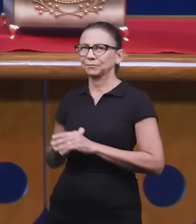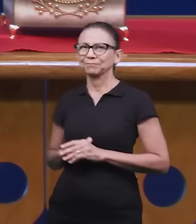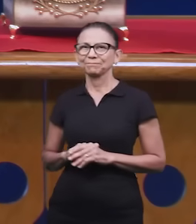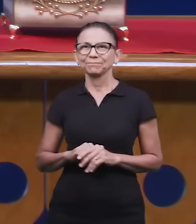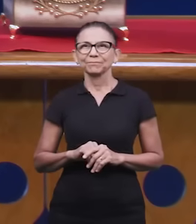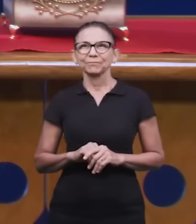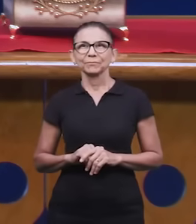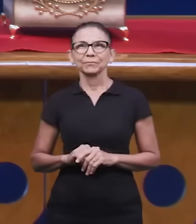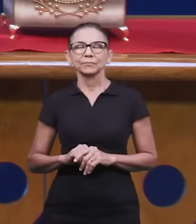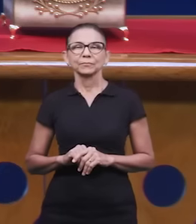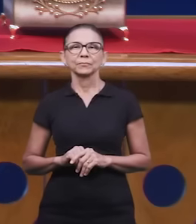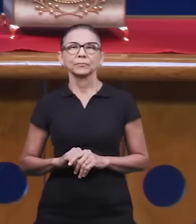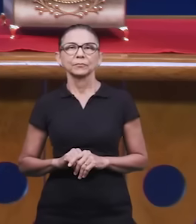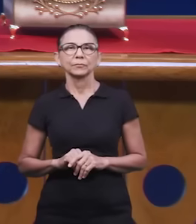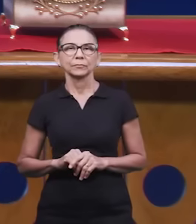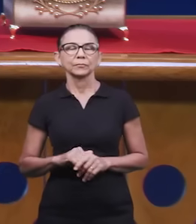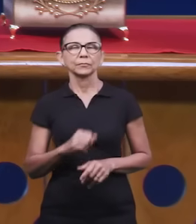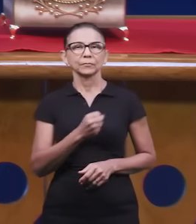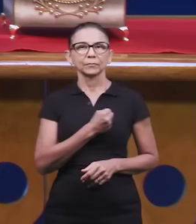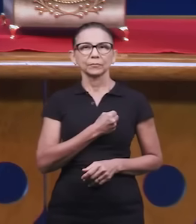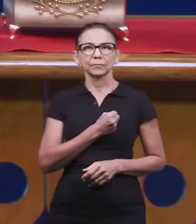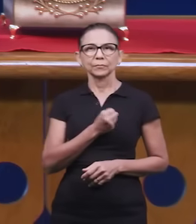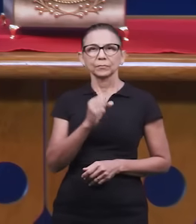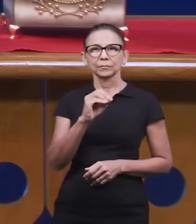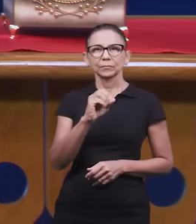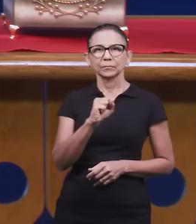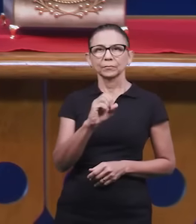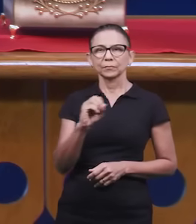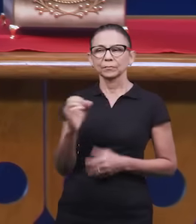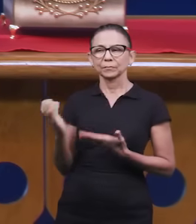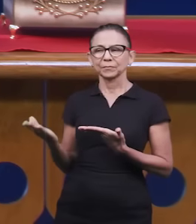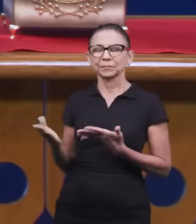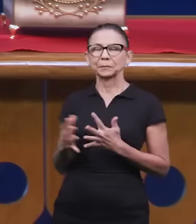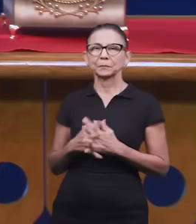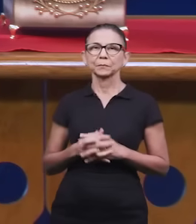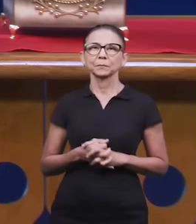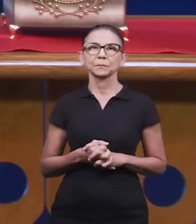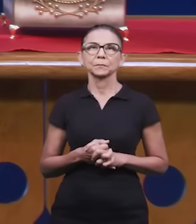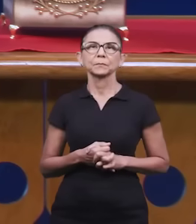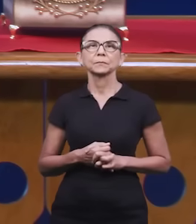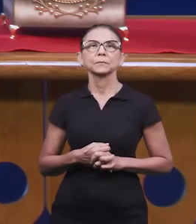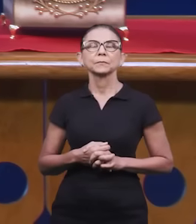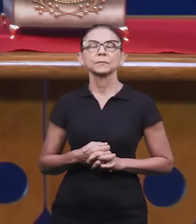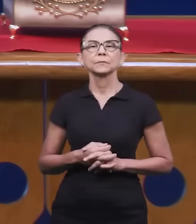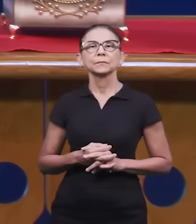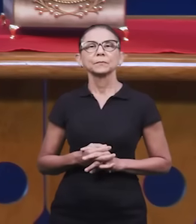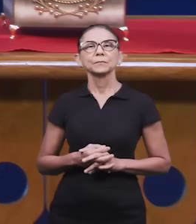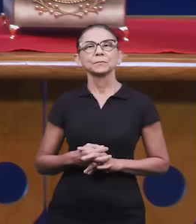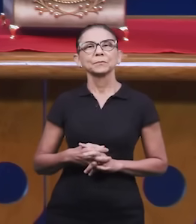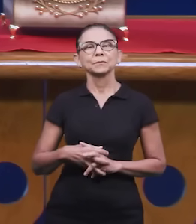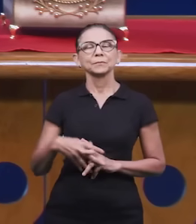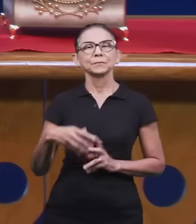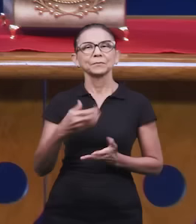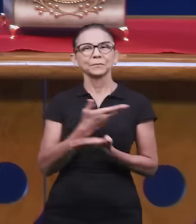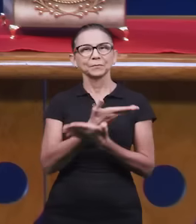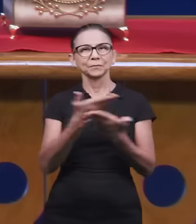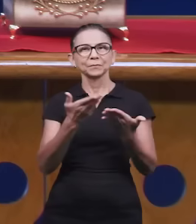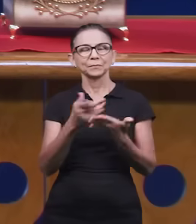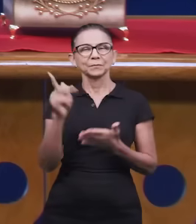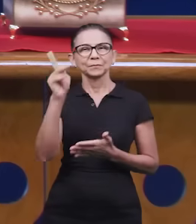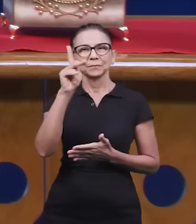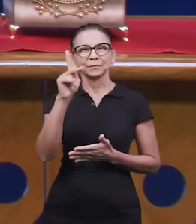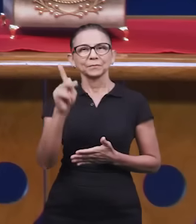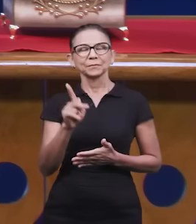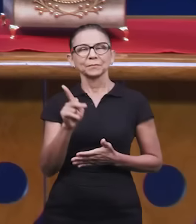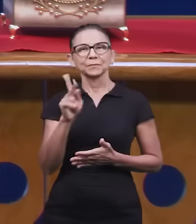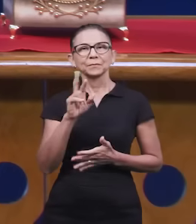que está na tela e o número também, o 0800, que também aí está. Assim nos despedimos